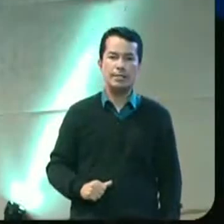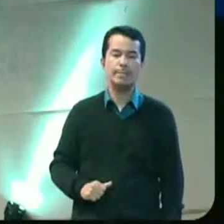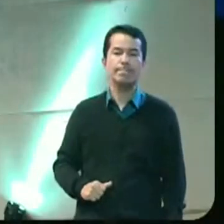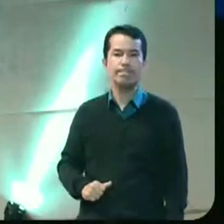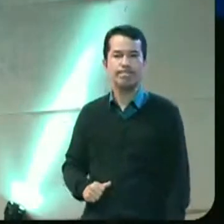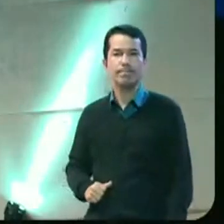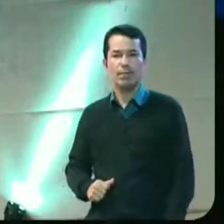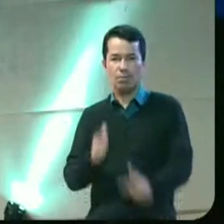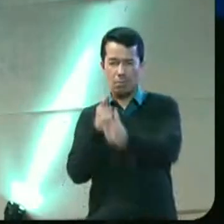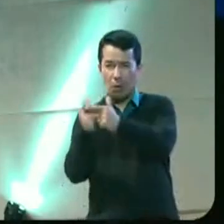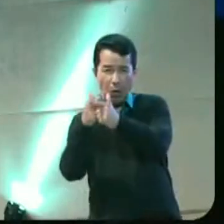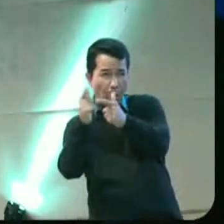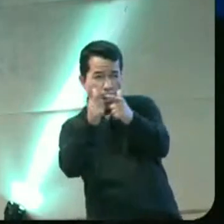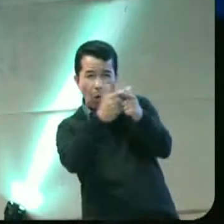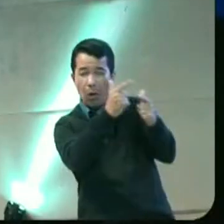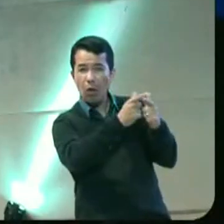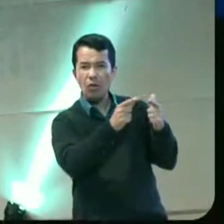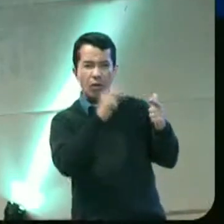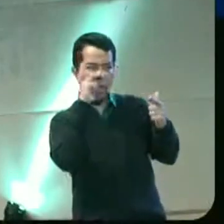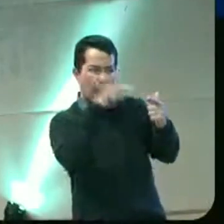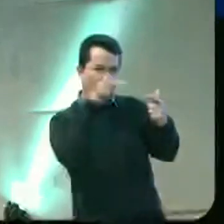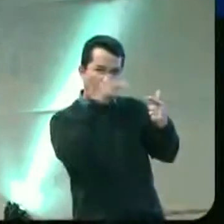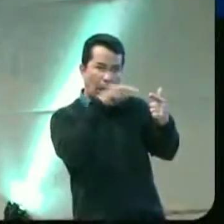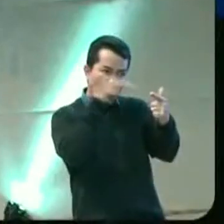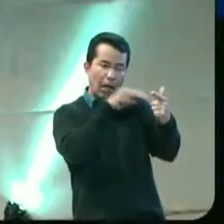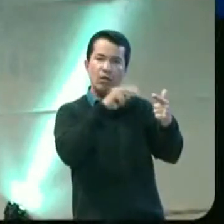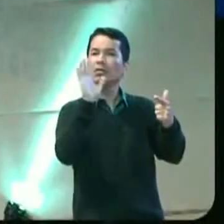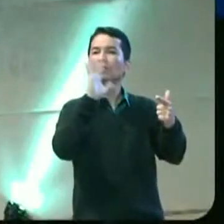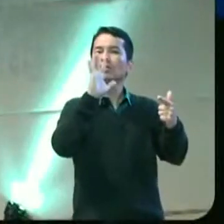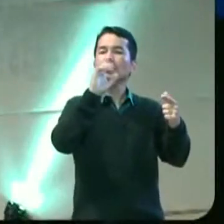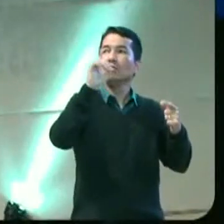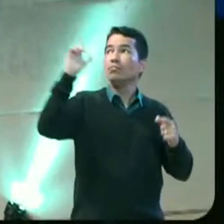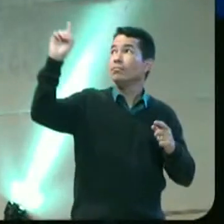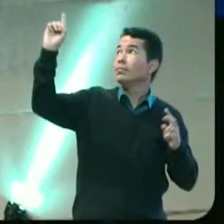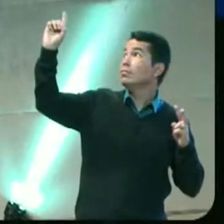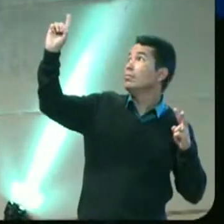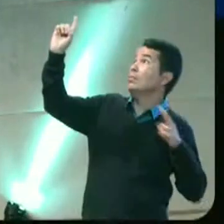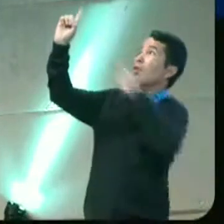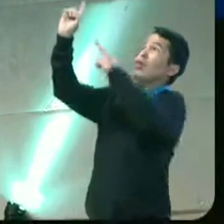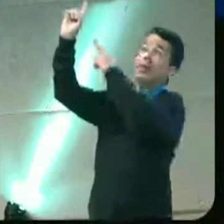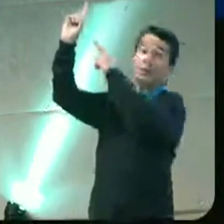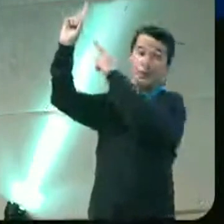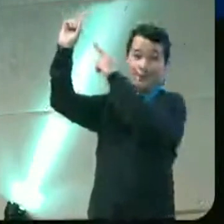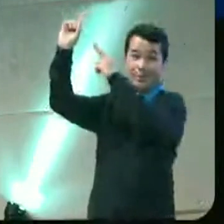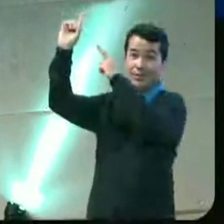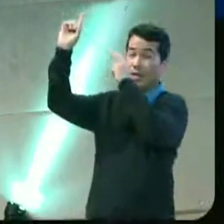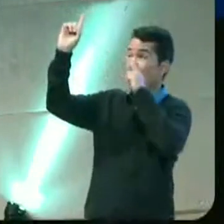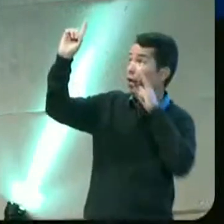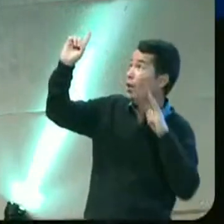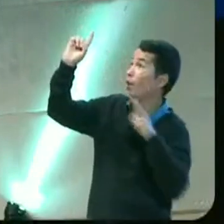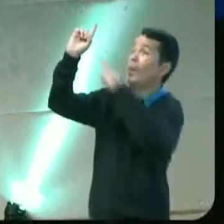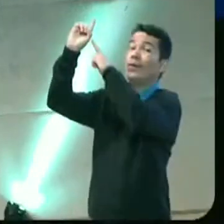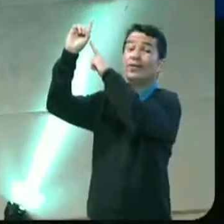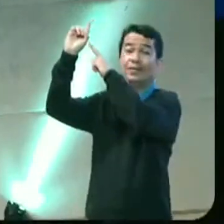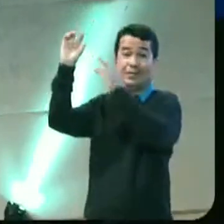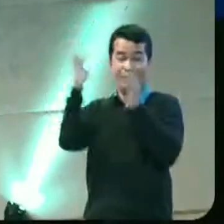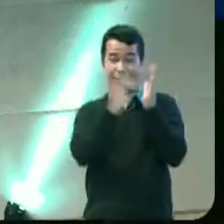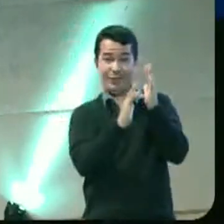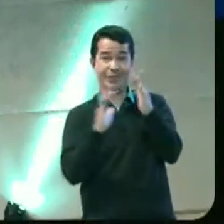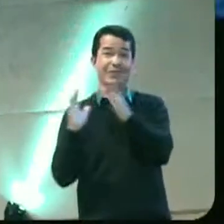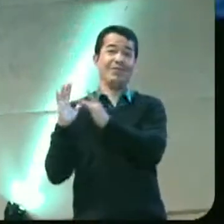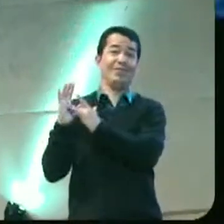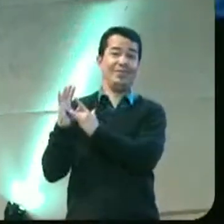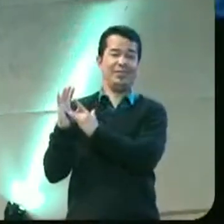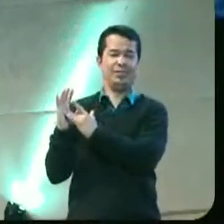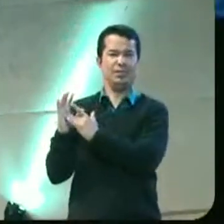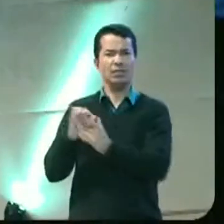Jesus. E fala desse Jesus para as pessoas que estão amedrontadas ao seu redor. Você já parou para pensar? Se nós que temos